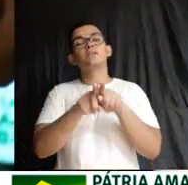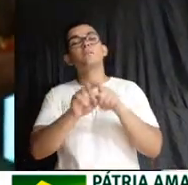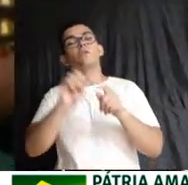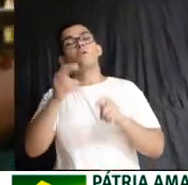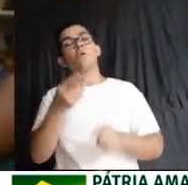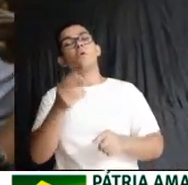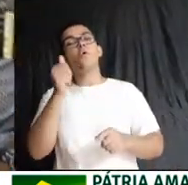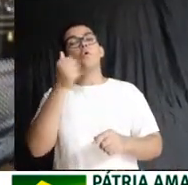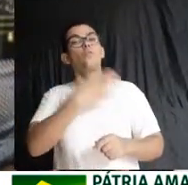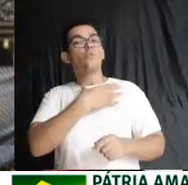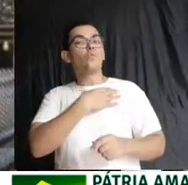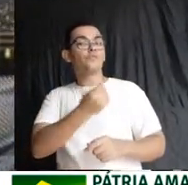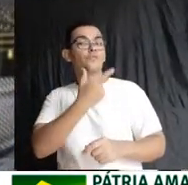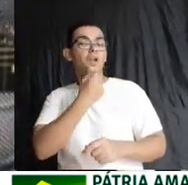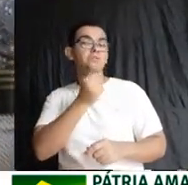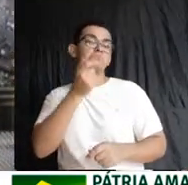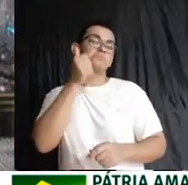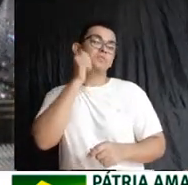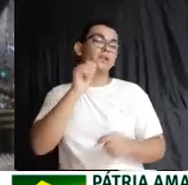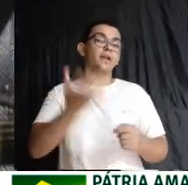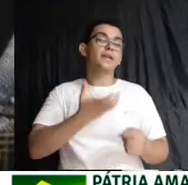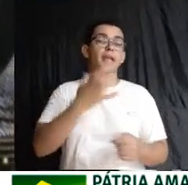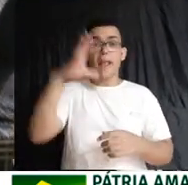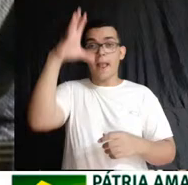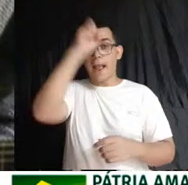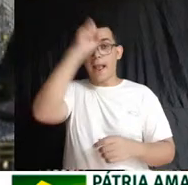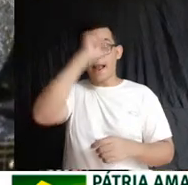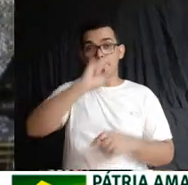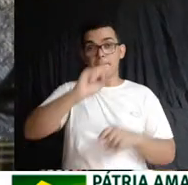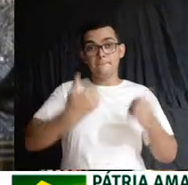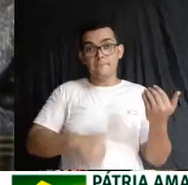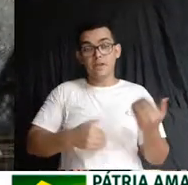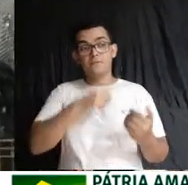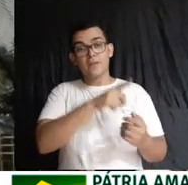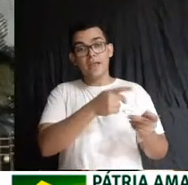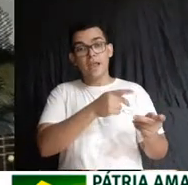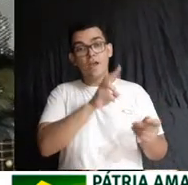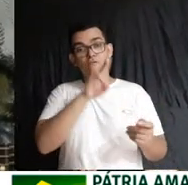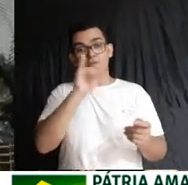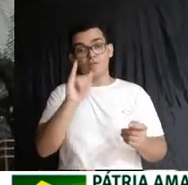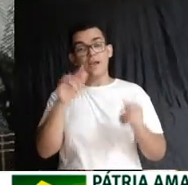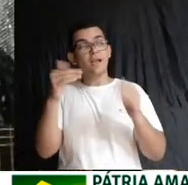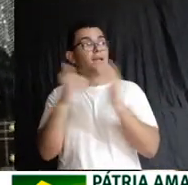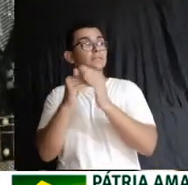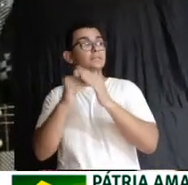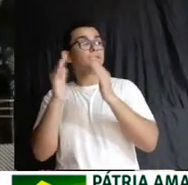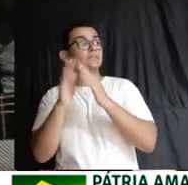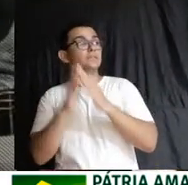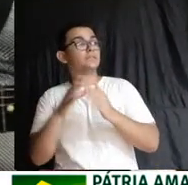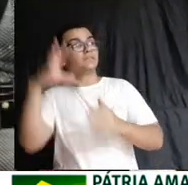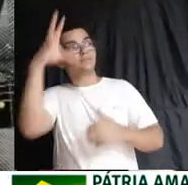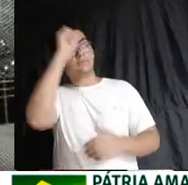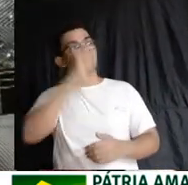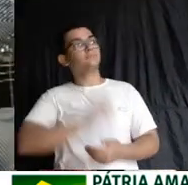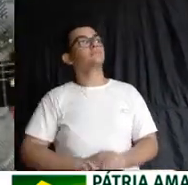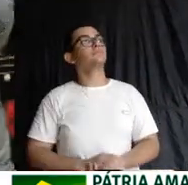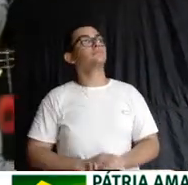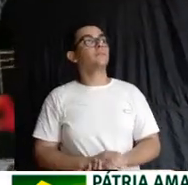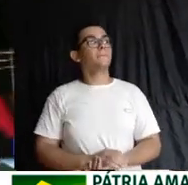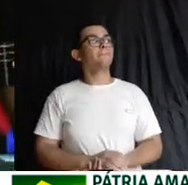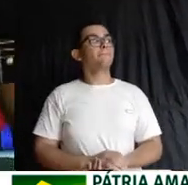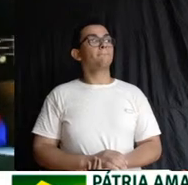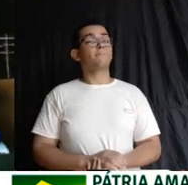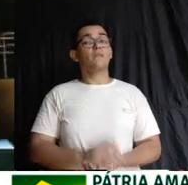filho aprenda a tocar violão, é só falar com o Paulinho vai até a residência, ensina na residência da pessoa, Paulinho? Como é que é aí que funciona? Exatamente,